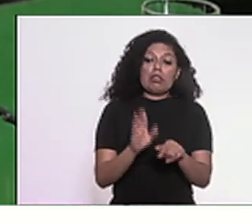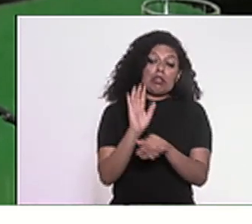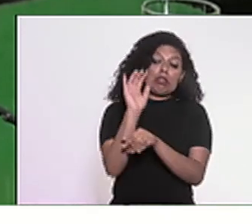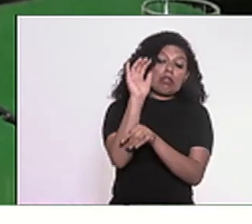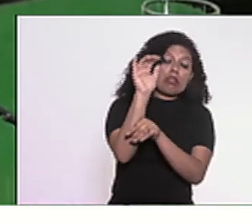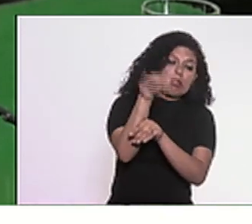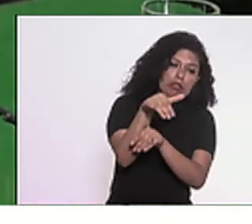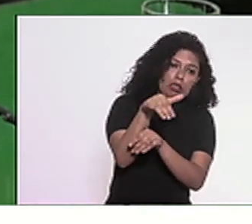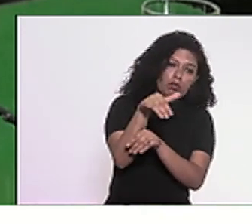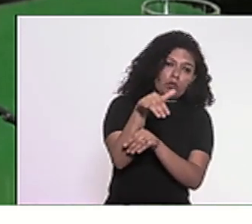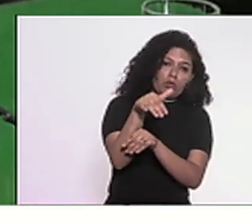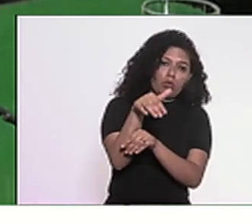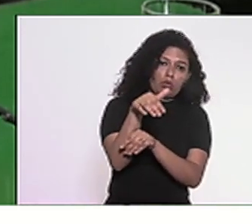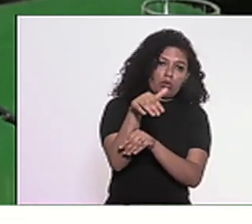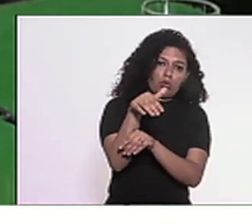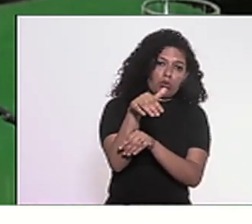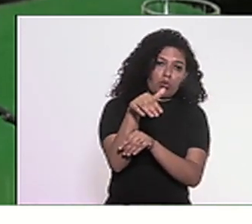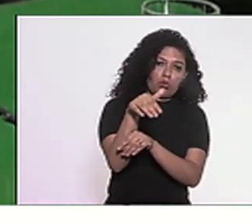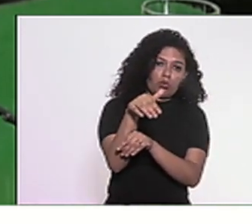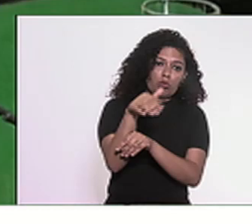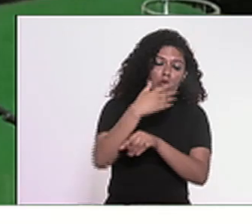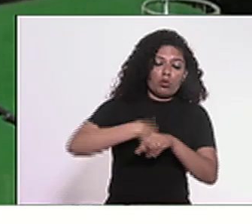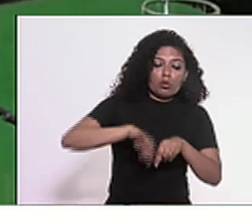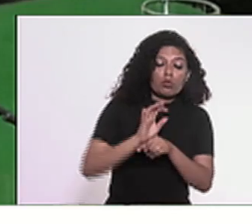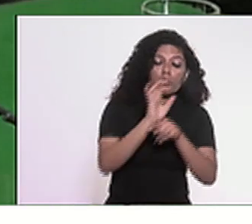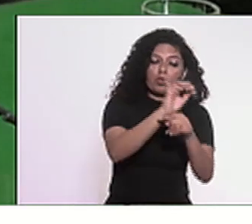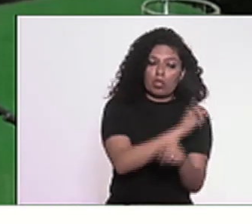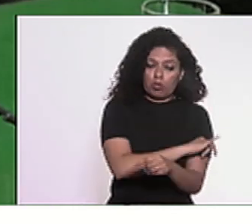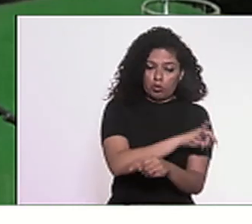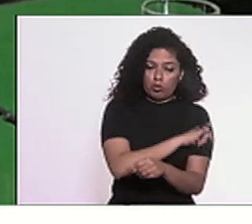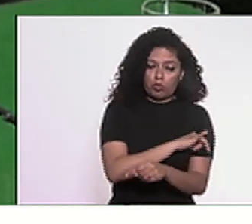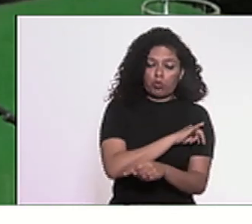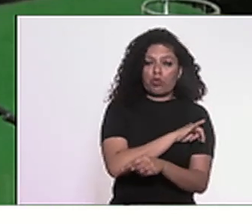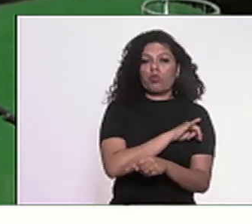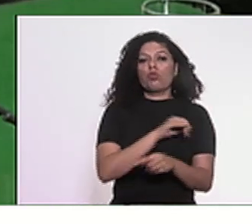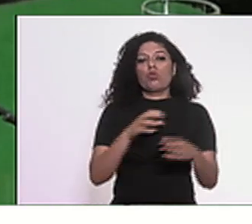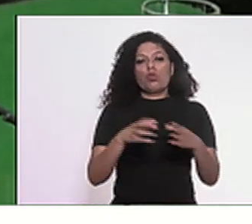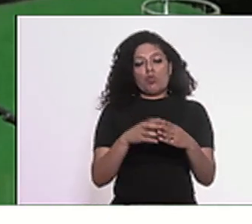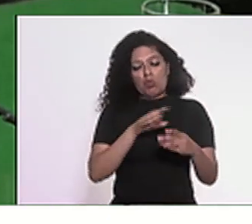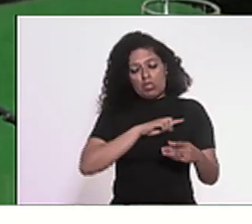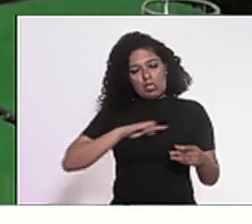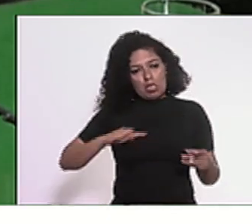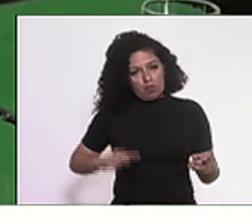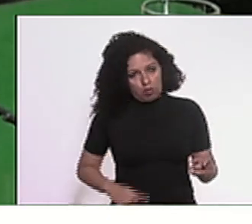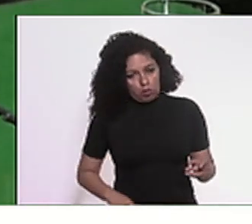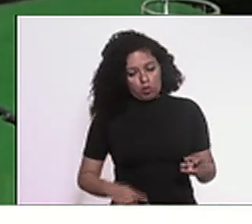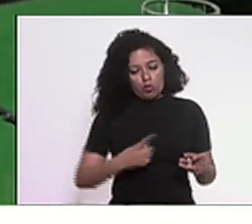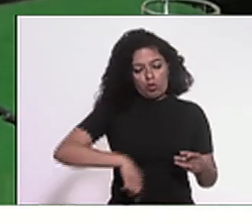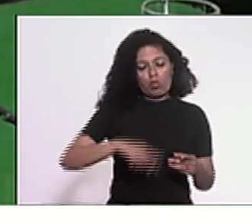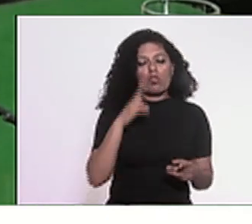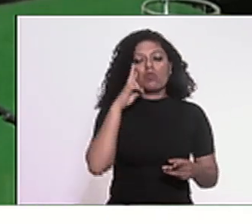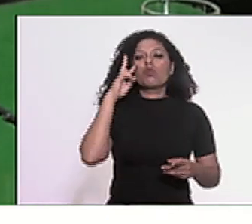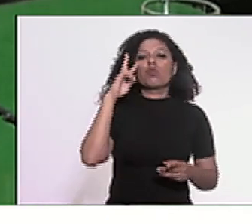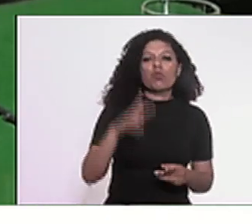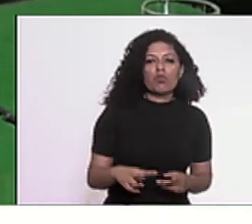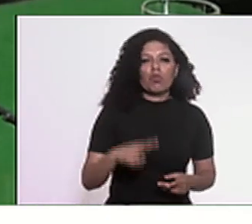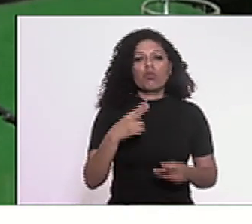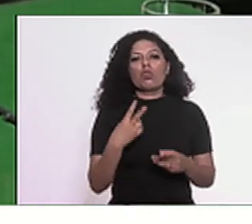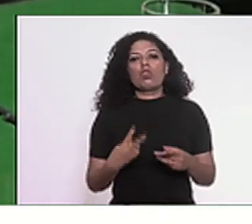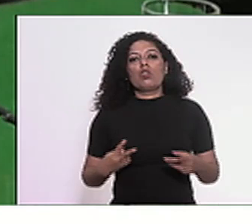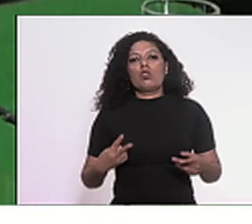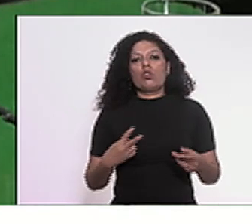dentro do âmbito do Estado do Rio de Janeiro, dos seus servidores. Então, a gente que tem recebido, a partir